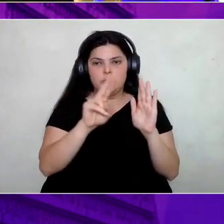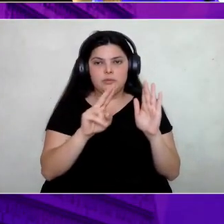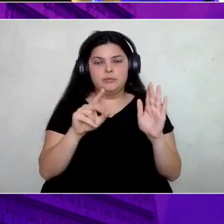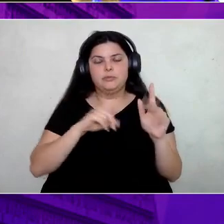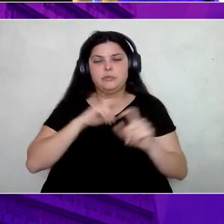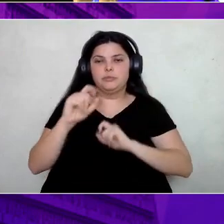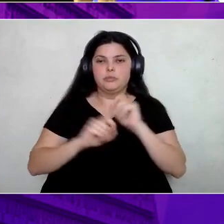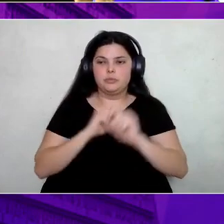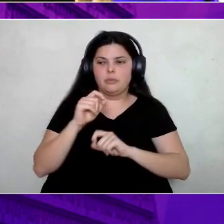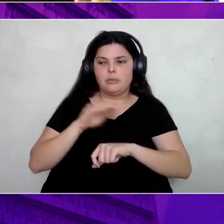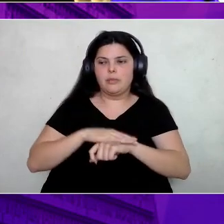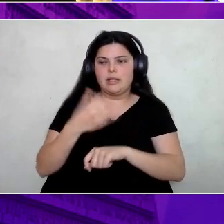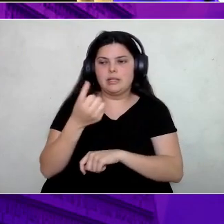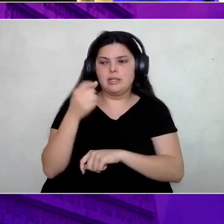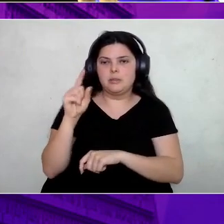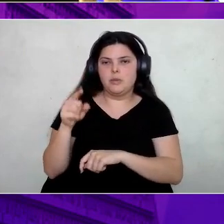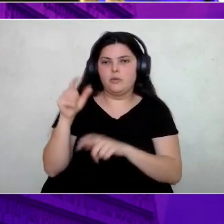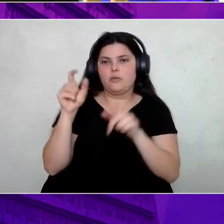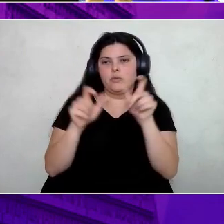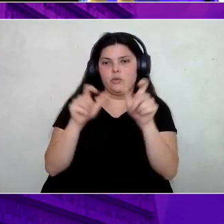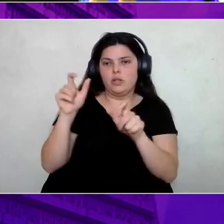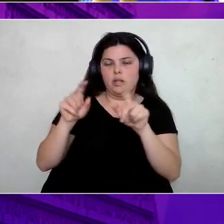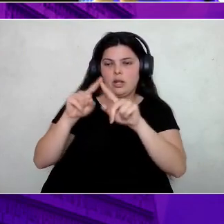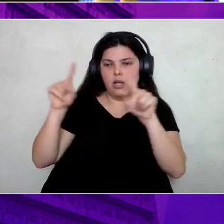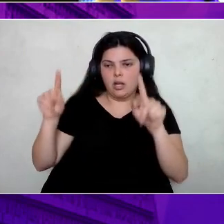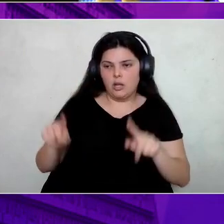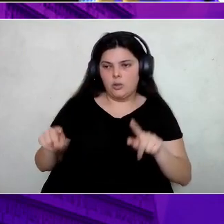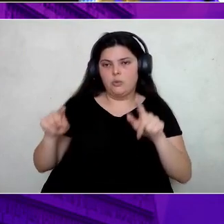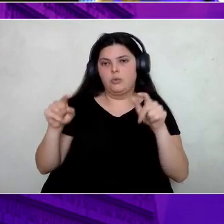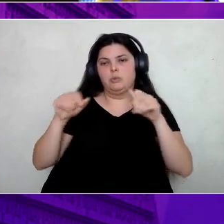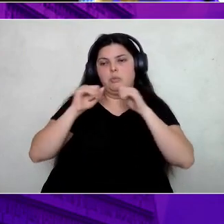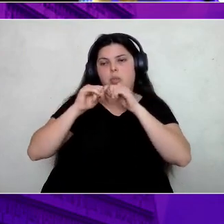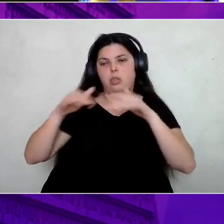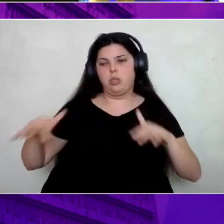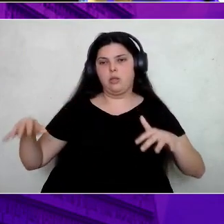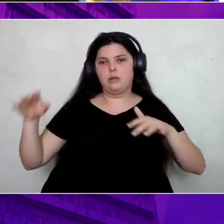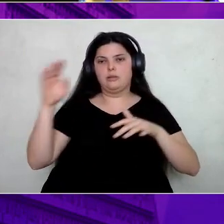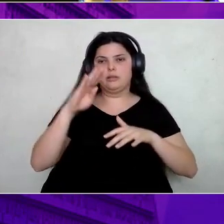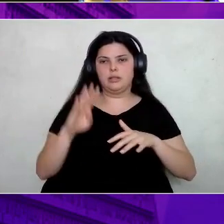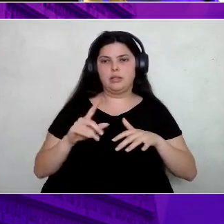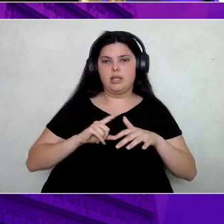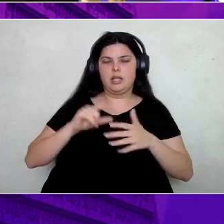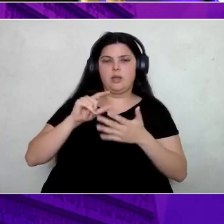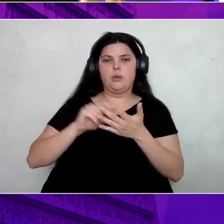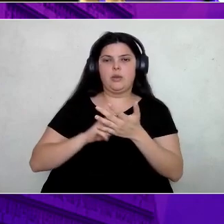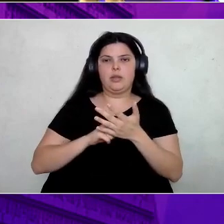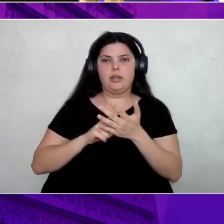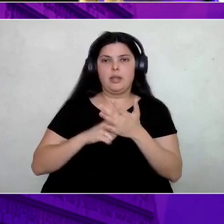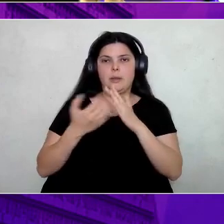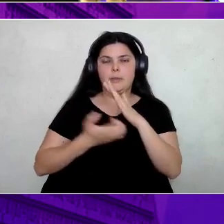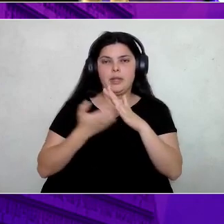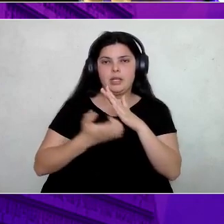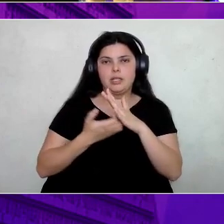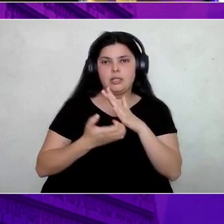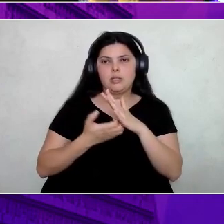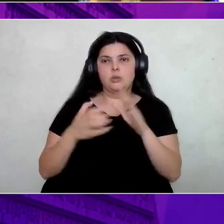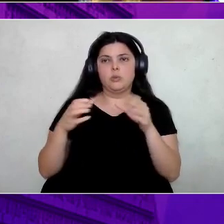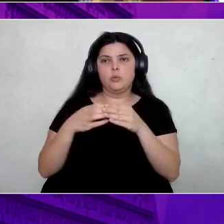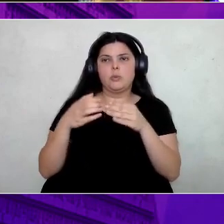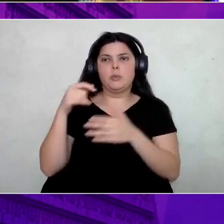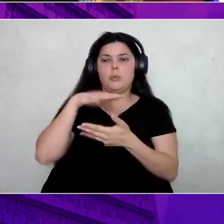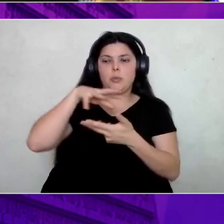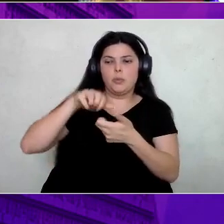6 mil colaboradores, estão espalhados pelo Brasil, temos células aí e empresas do grupo no mundo todo, e tudo isso